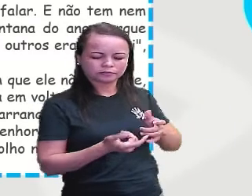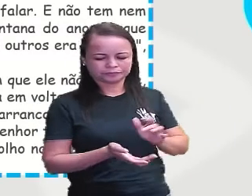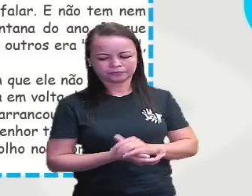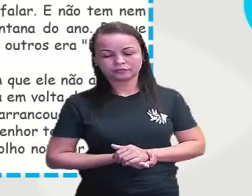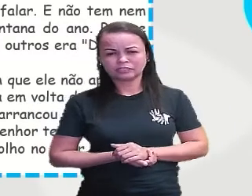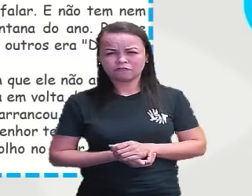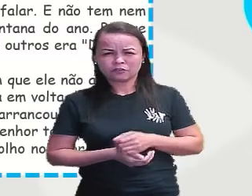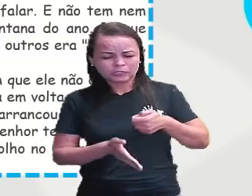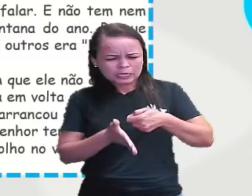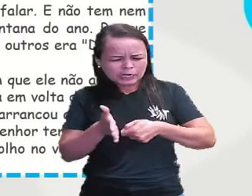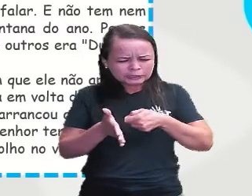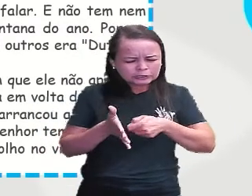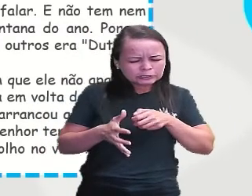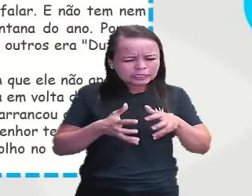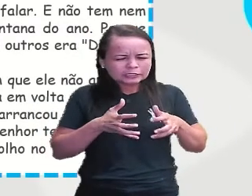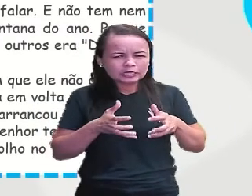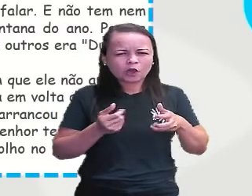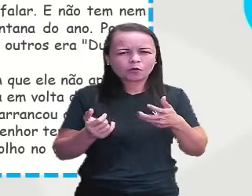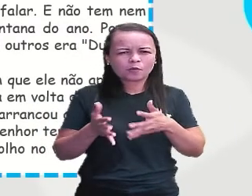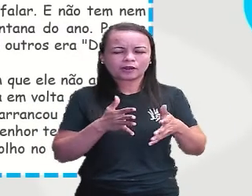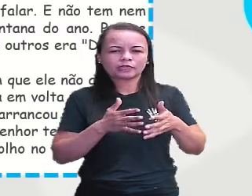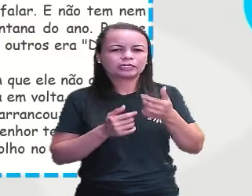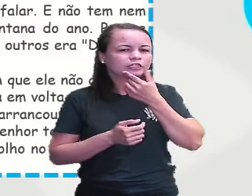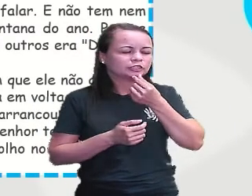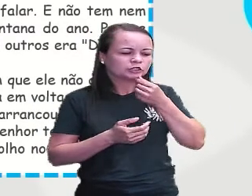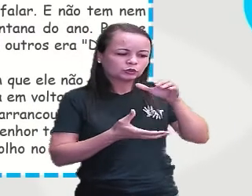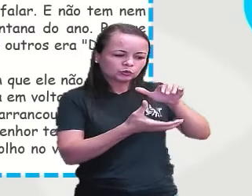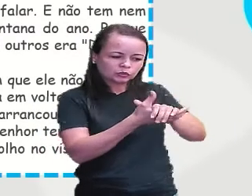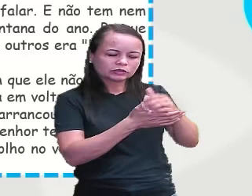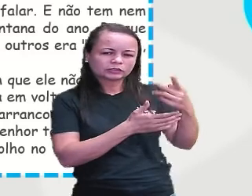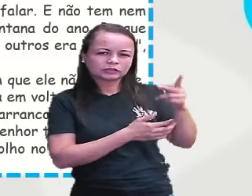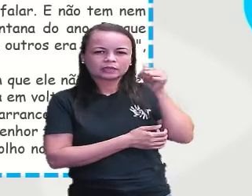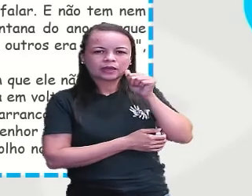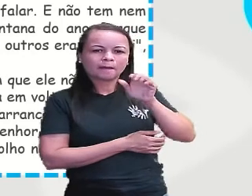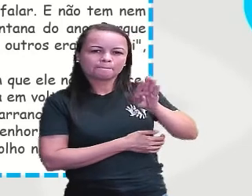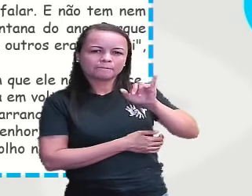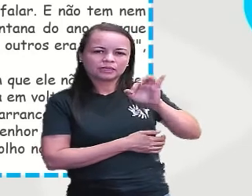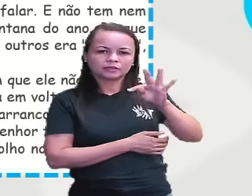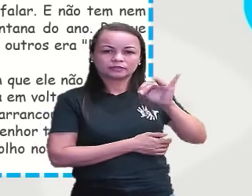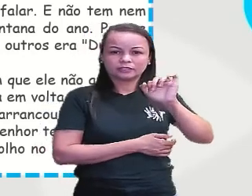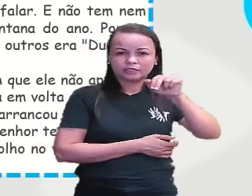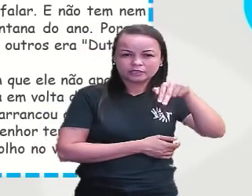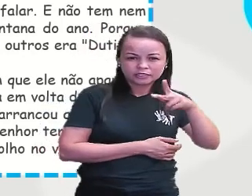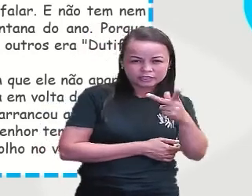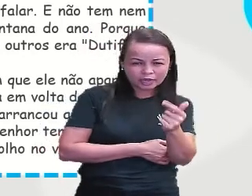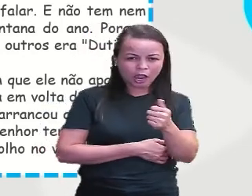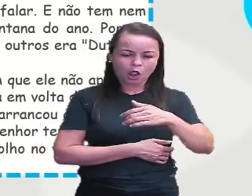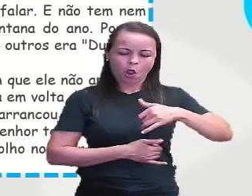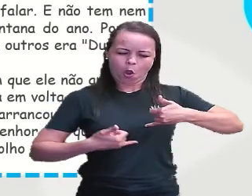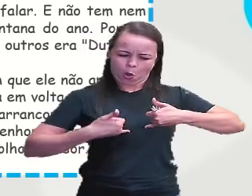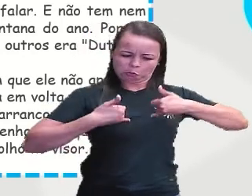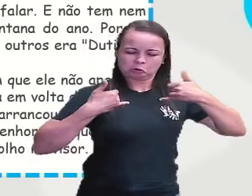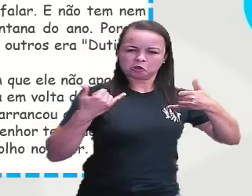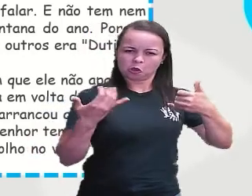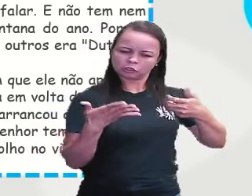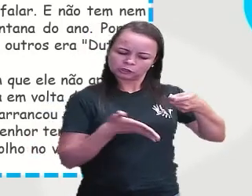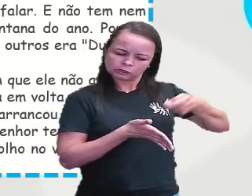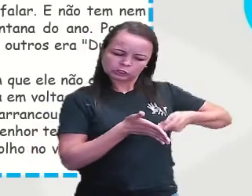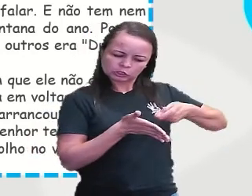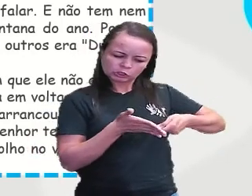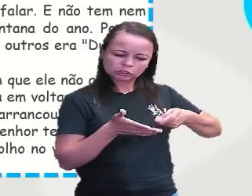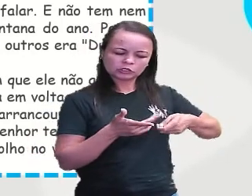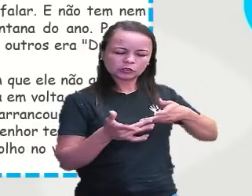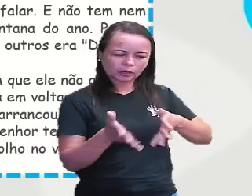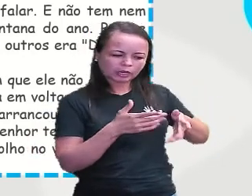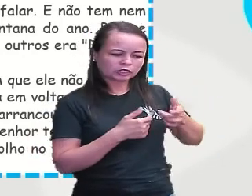certa resistência ao marido da Bitinha na família. A Bitinha, orgulhosa, insistia para que o marido reagisse. Não deixe